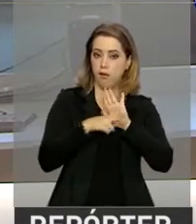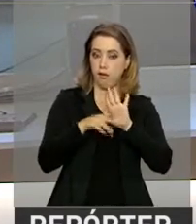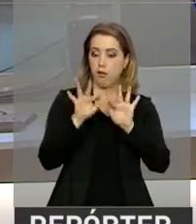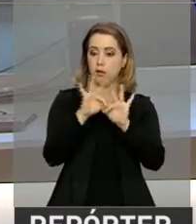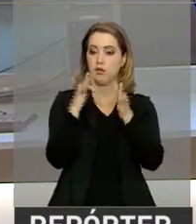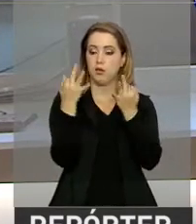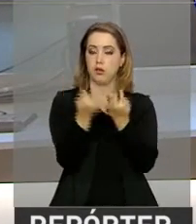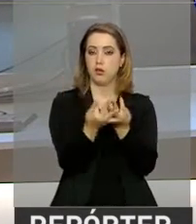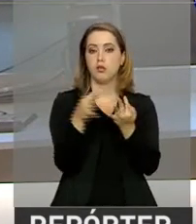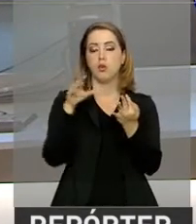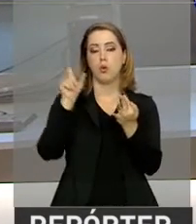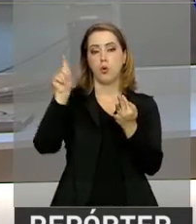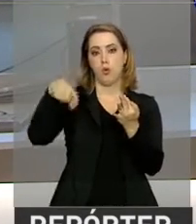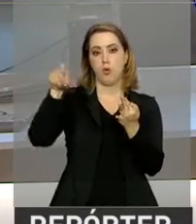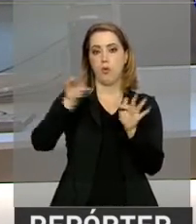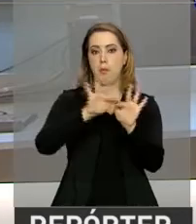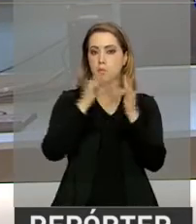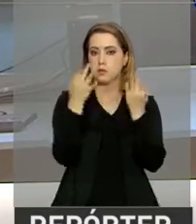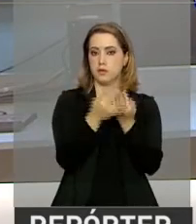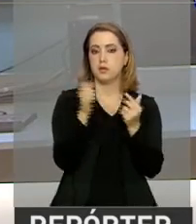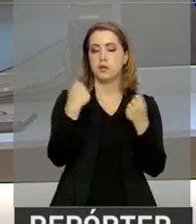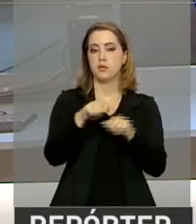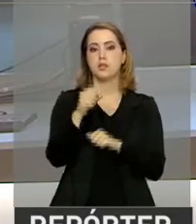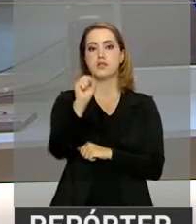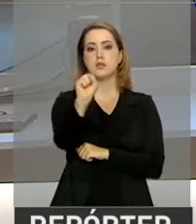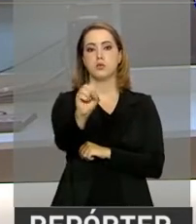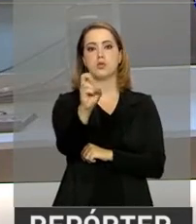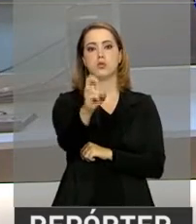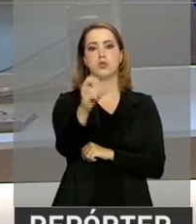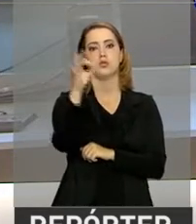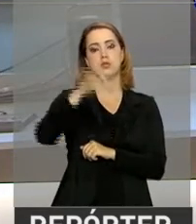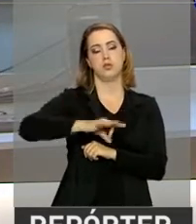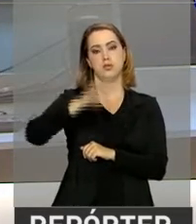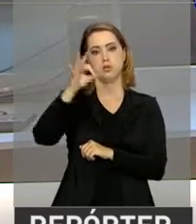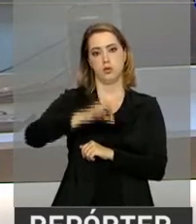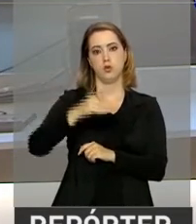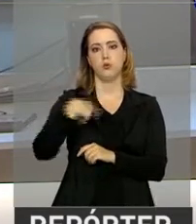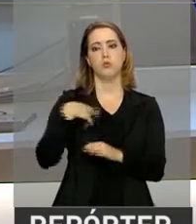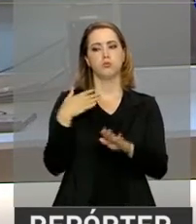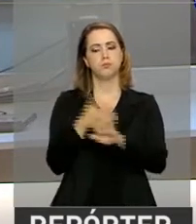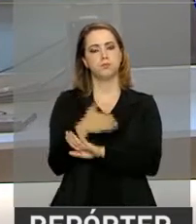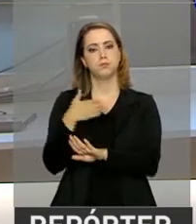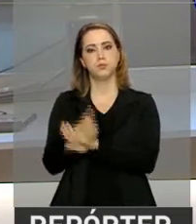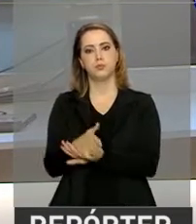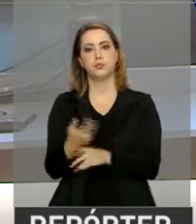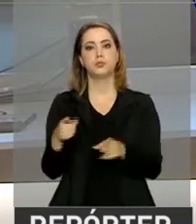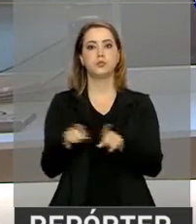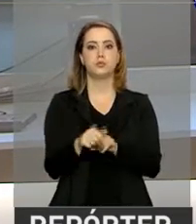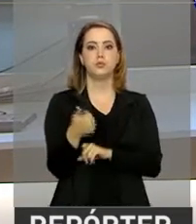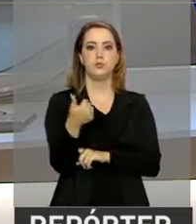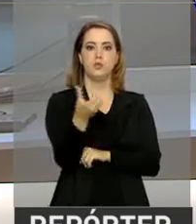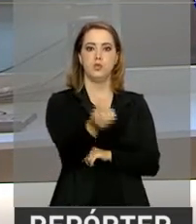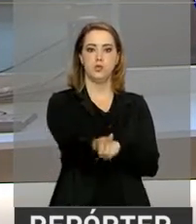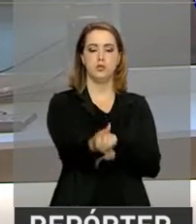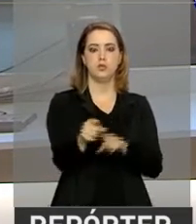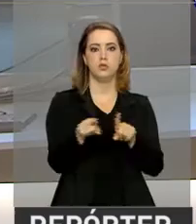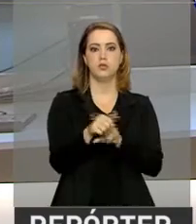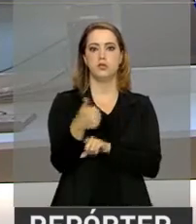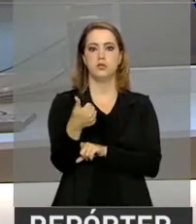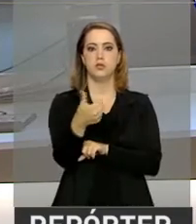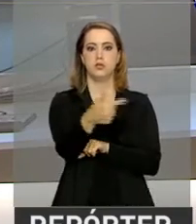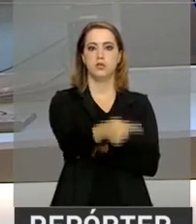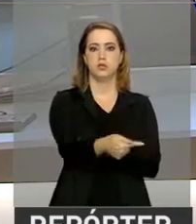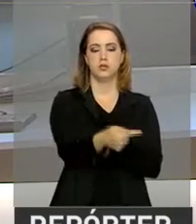ter freqüência escolar de no mínimo 85% já os mais velhos com idades entre 16 e 17 anos precisam